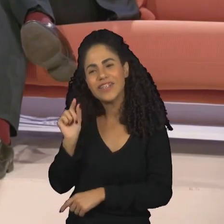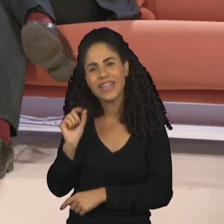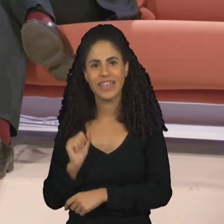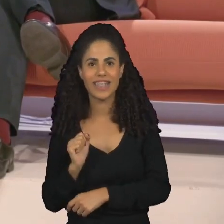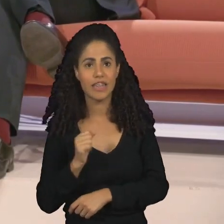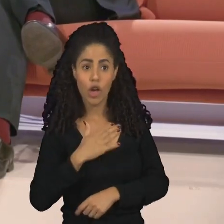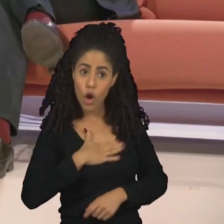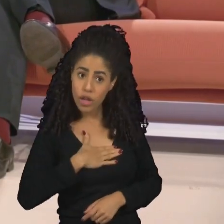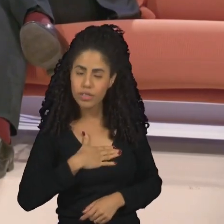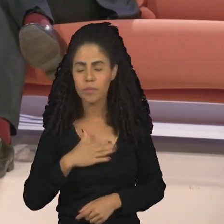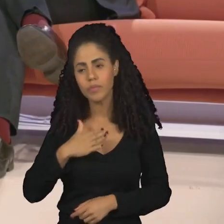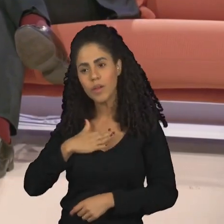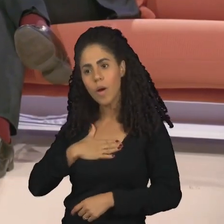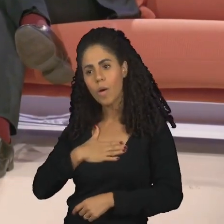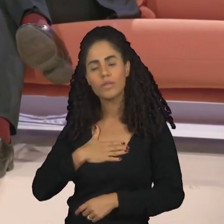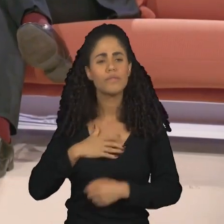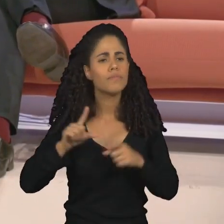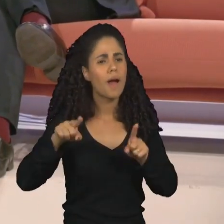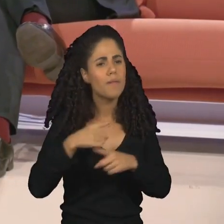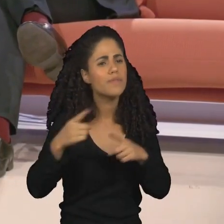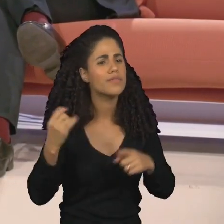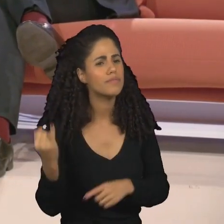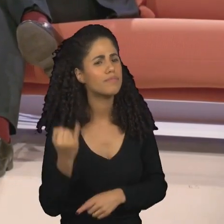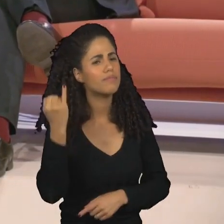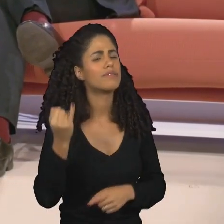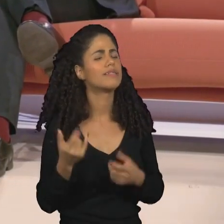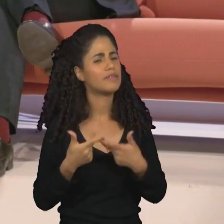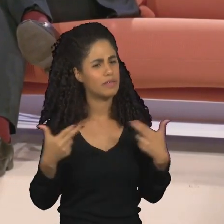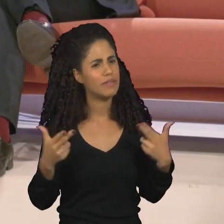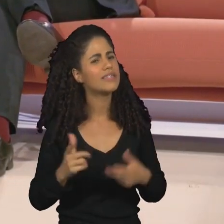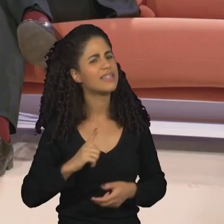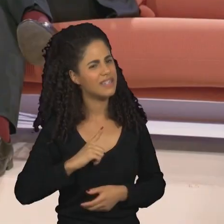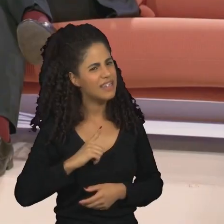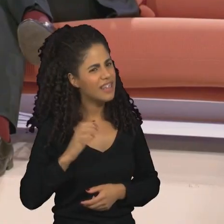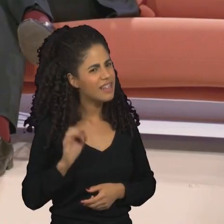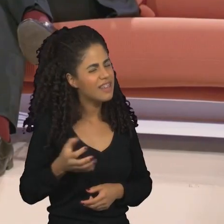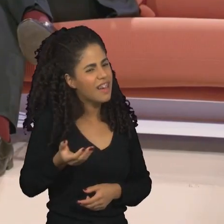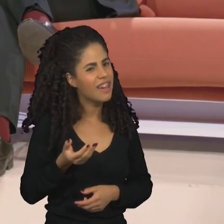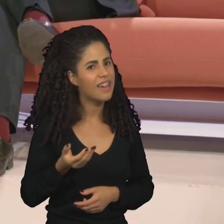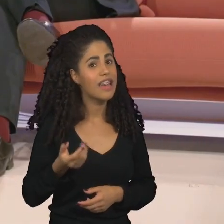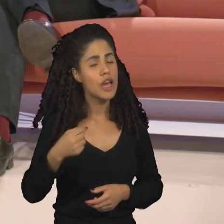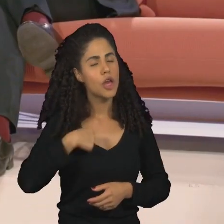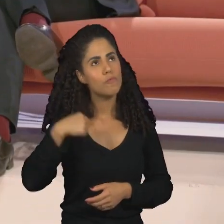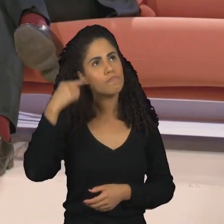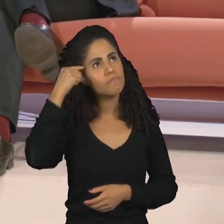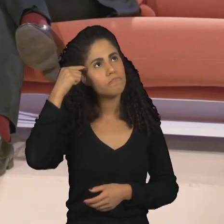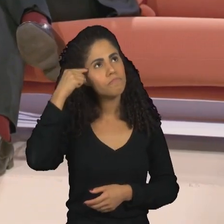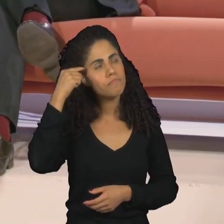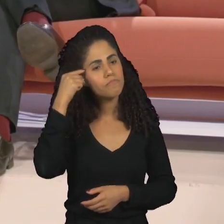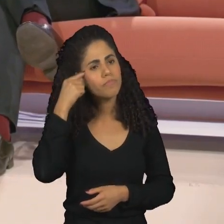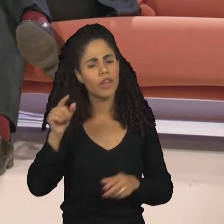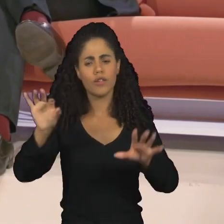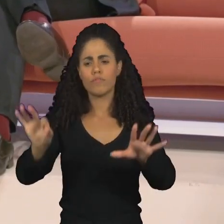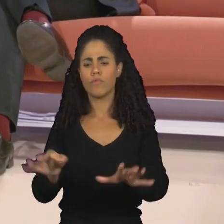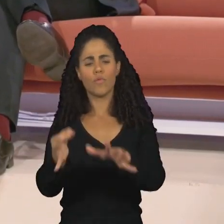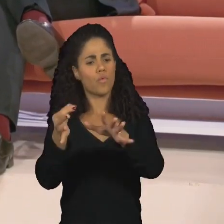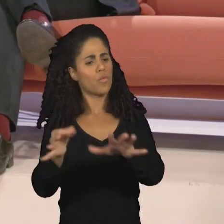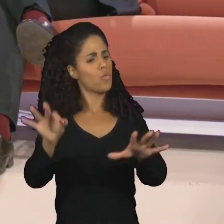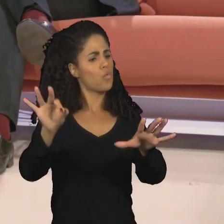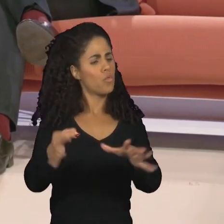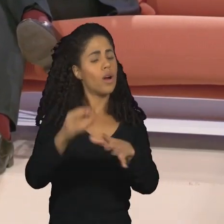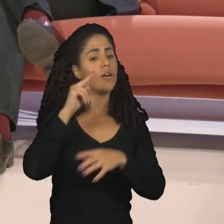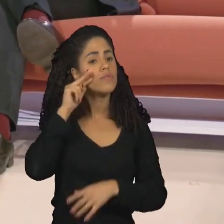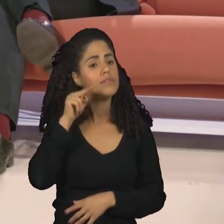de cantar? Gosto. A música tem uma coisa tão fascinante, né? Como é que eu fico pensando nas orquestras às vezes, né? Você